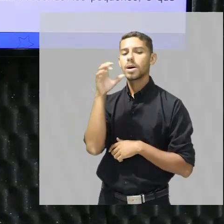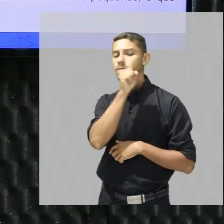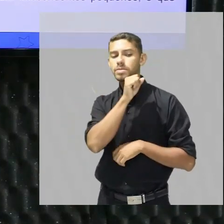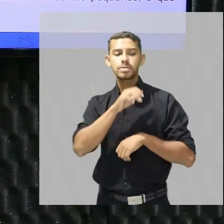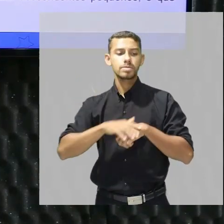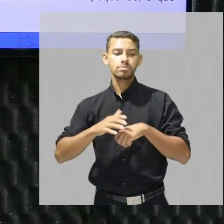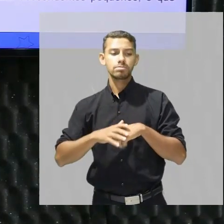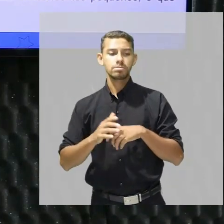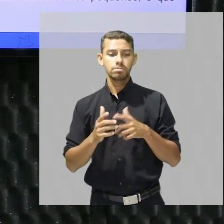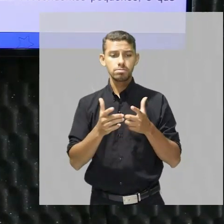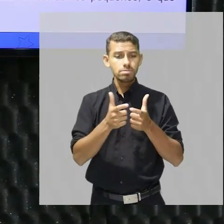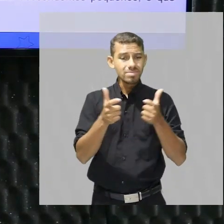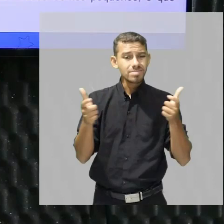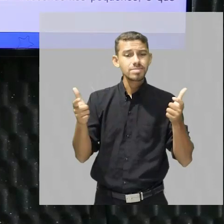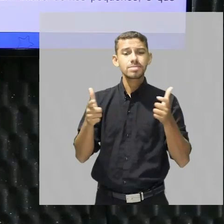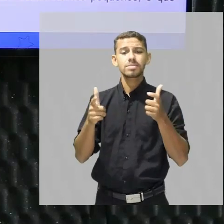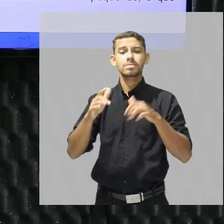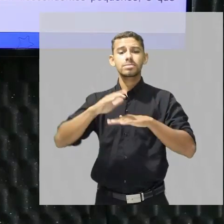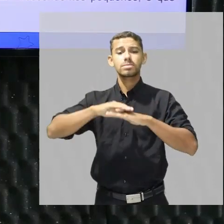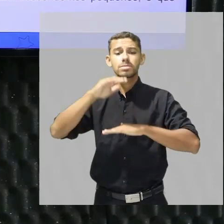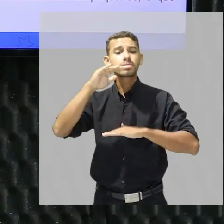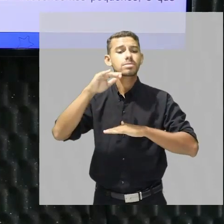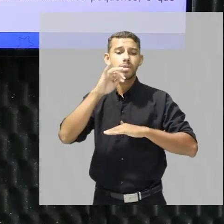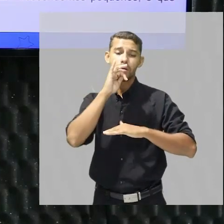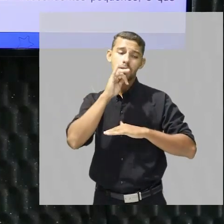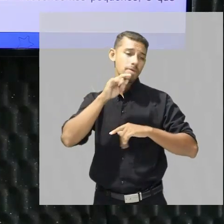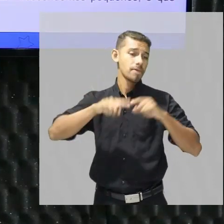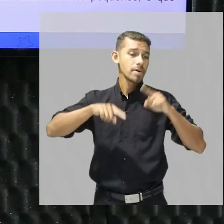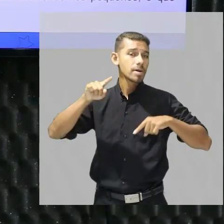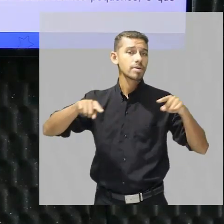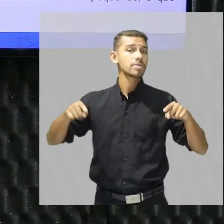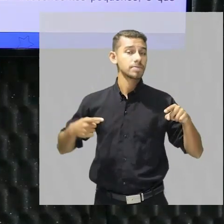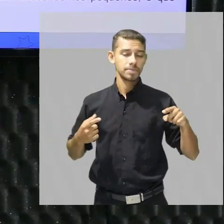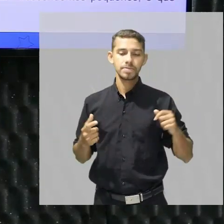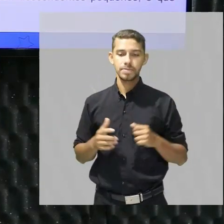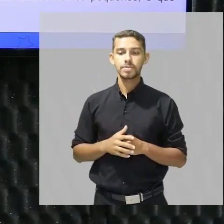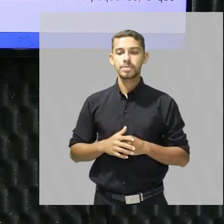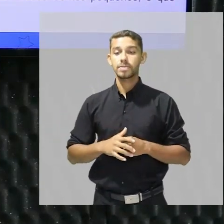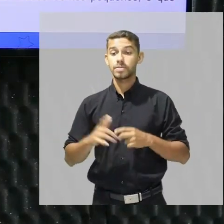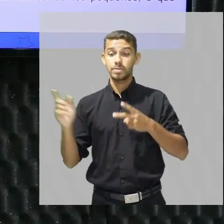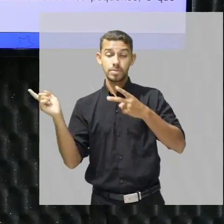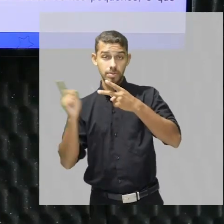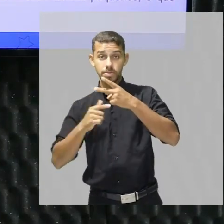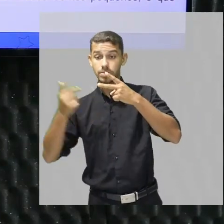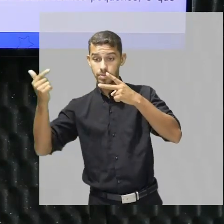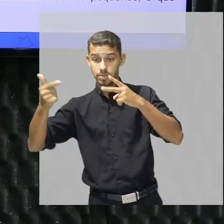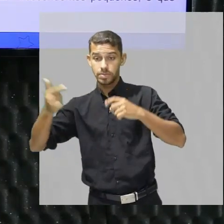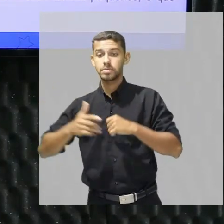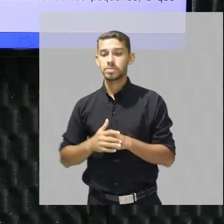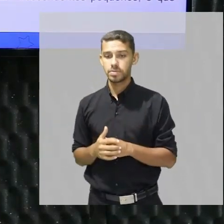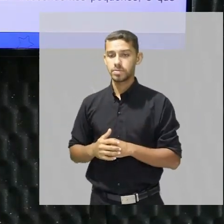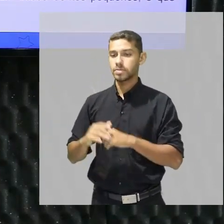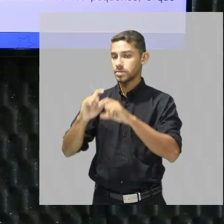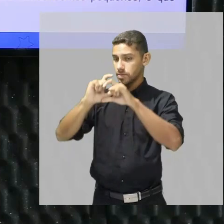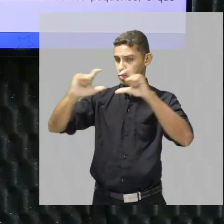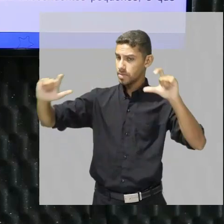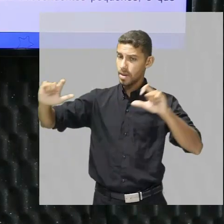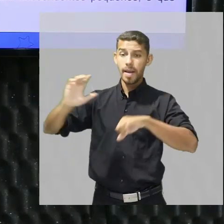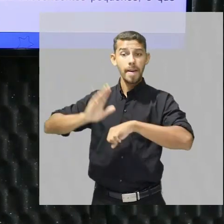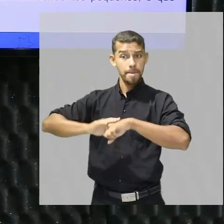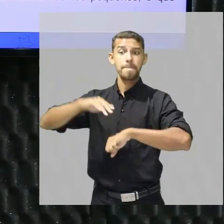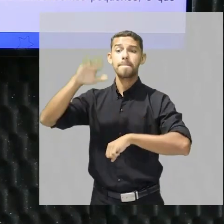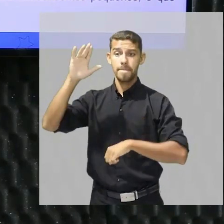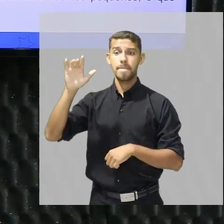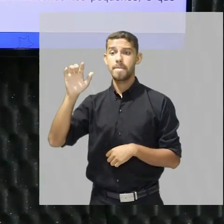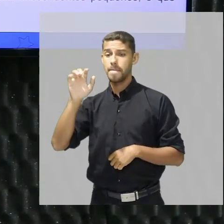corporal pequeno, e o tamanho populacional variável. Na estratégia 2, com relação ao habitat, é mais